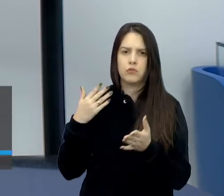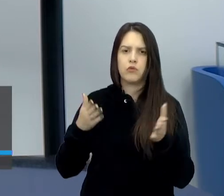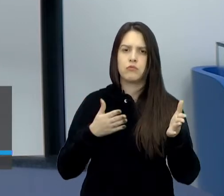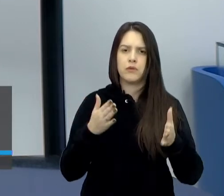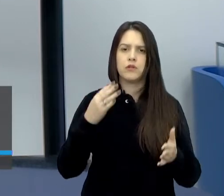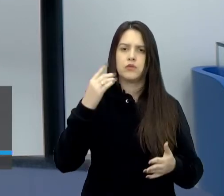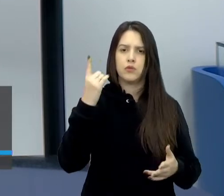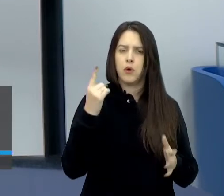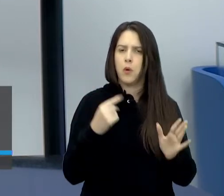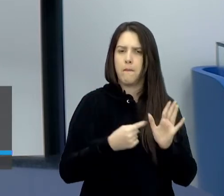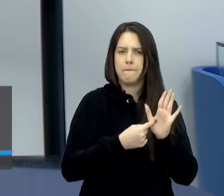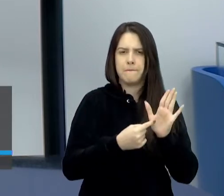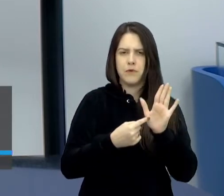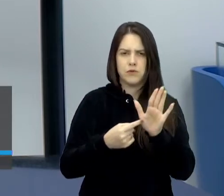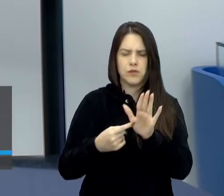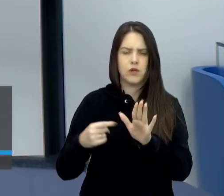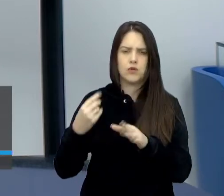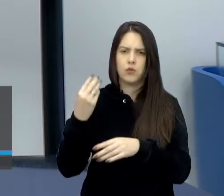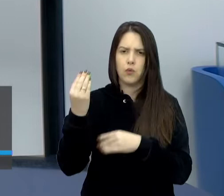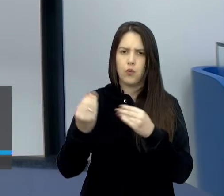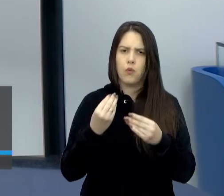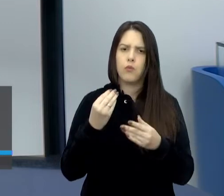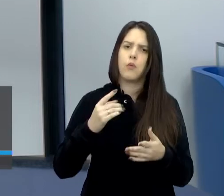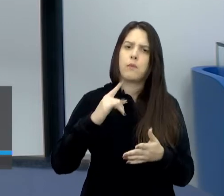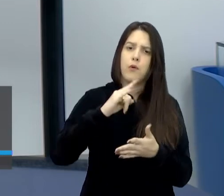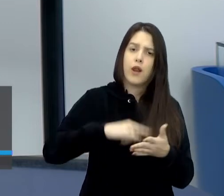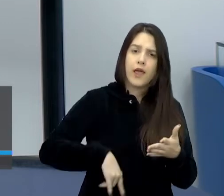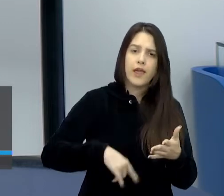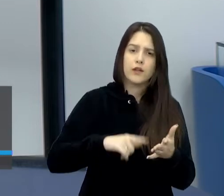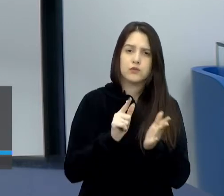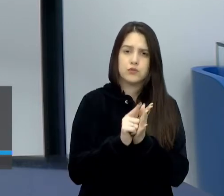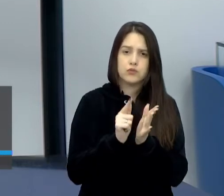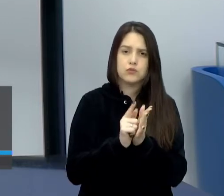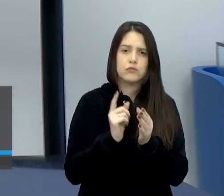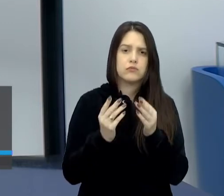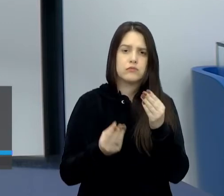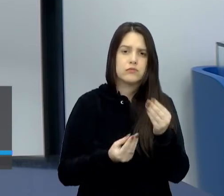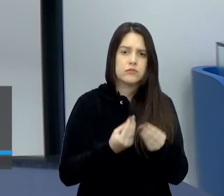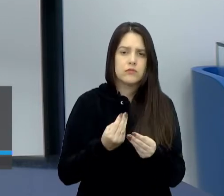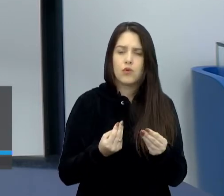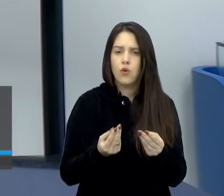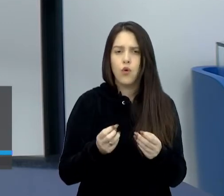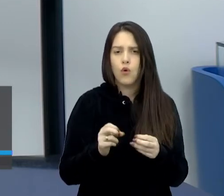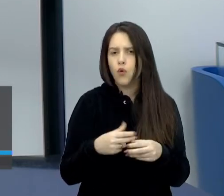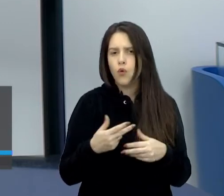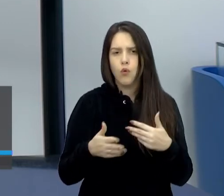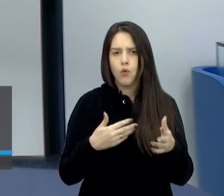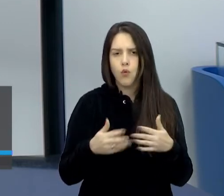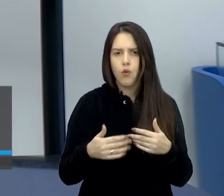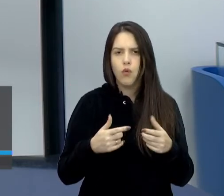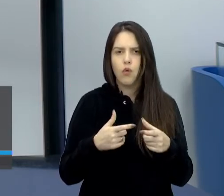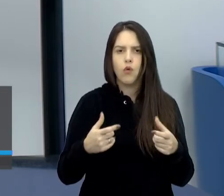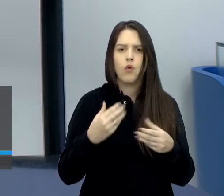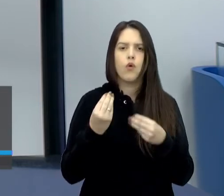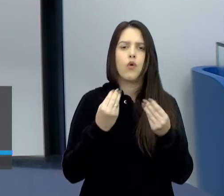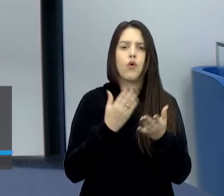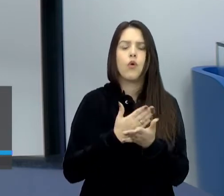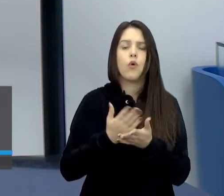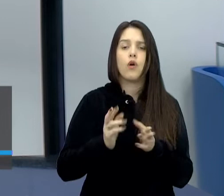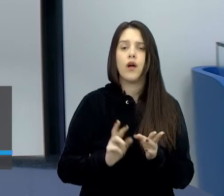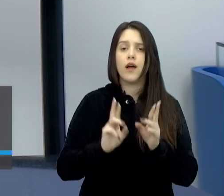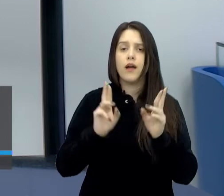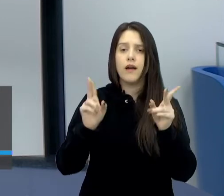eu mostrei um boleto para vocês, um boleto que é um boleto corriqueiro, não é um boleto de conta de consumo. Há